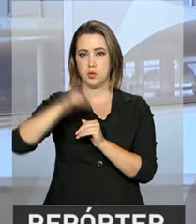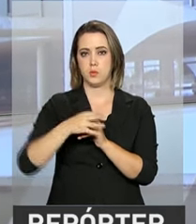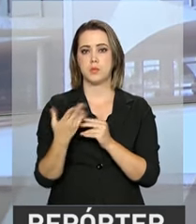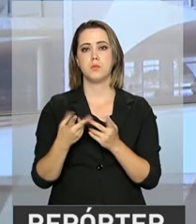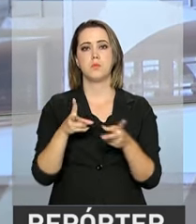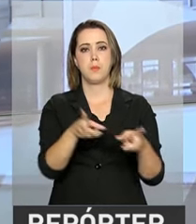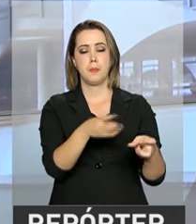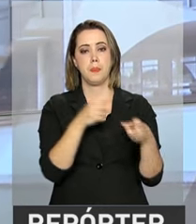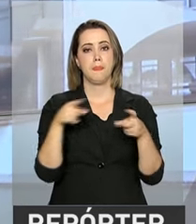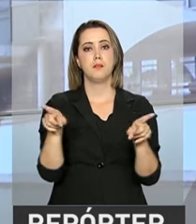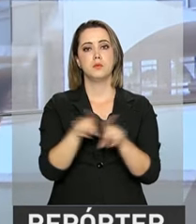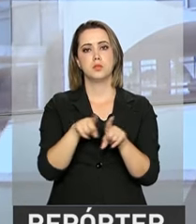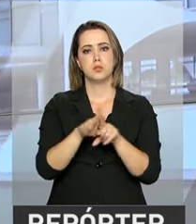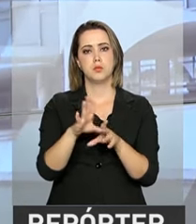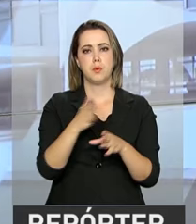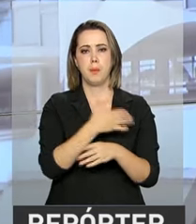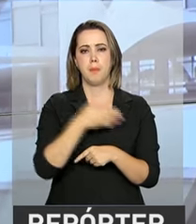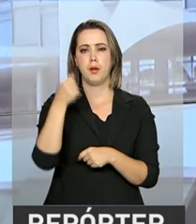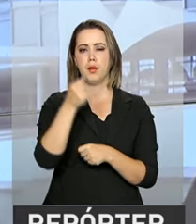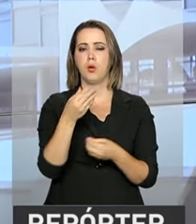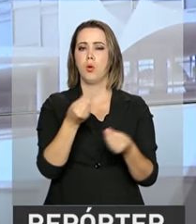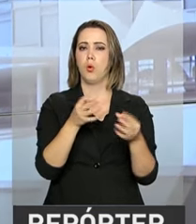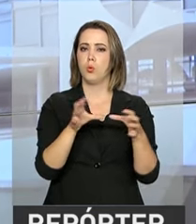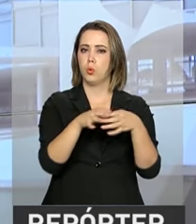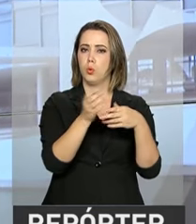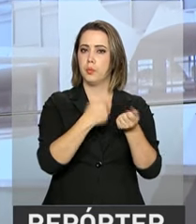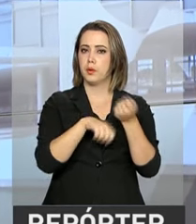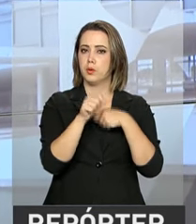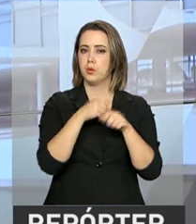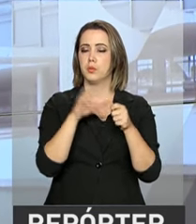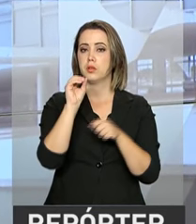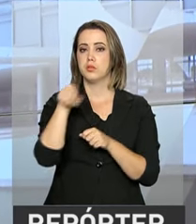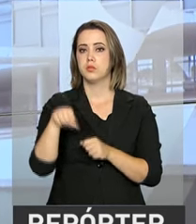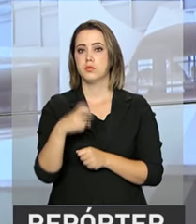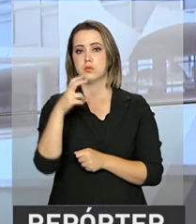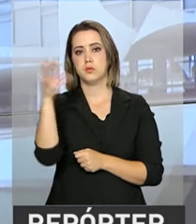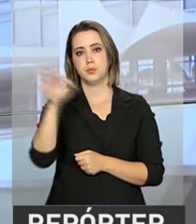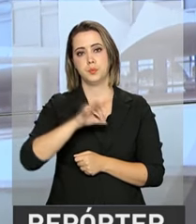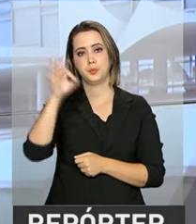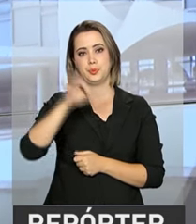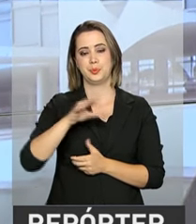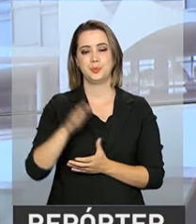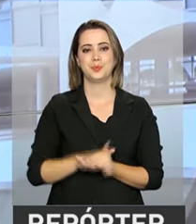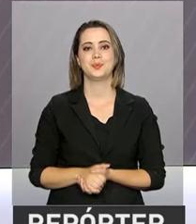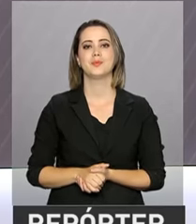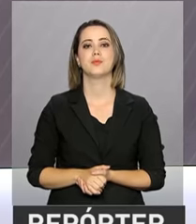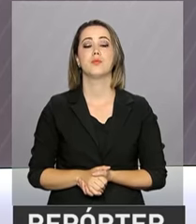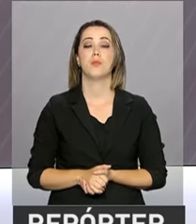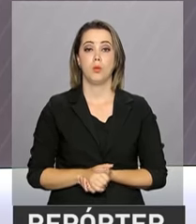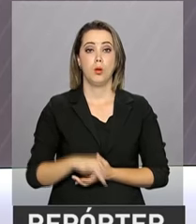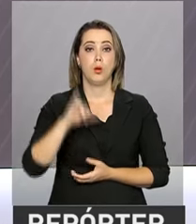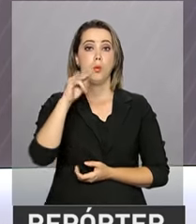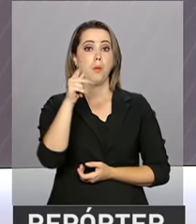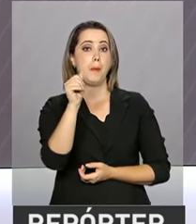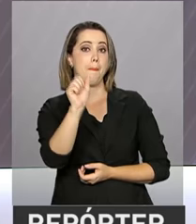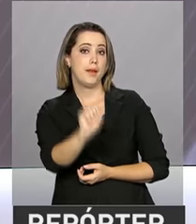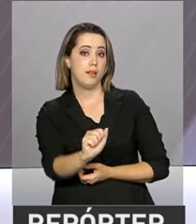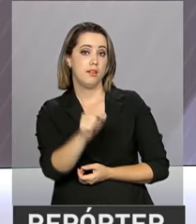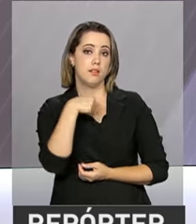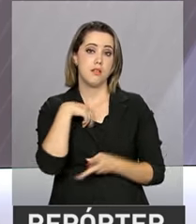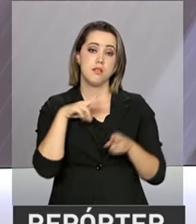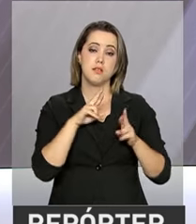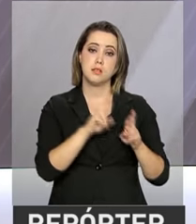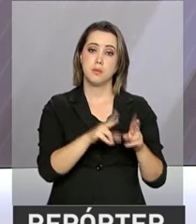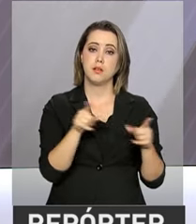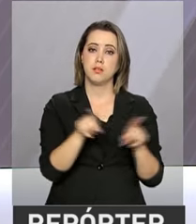0,47%. A expectativa é também melhor que a da equipe econômica, que é de 0,5%. O IPEA espera ainda